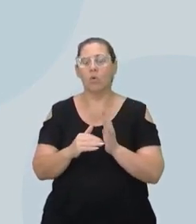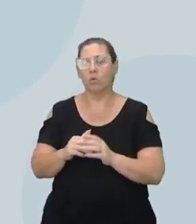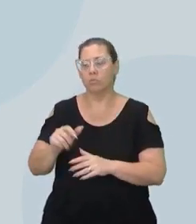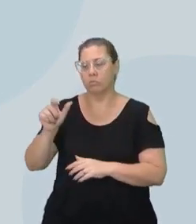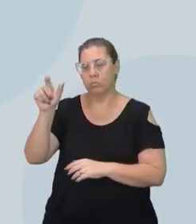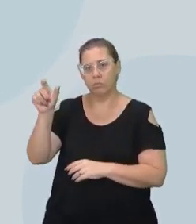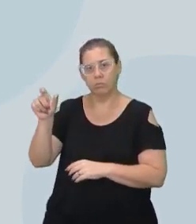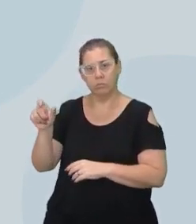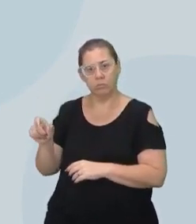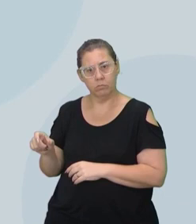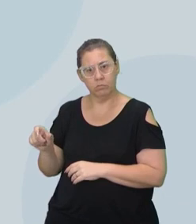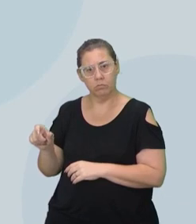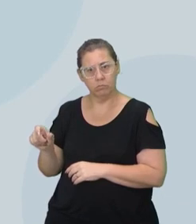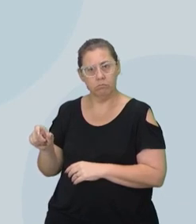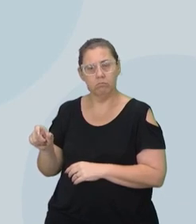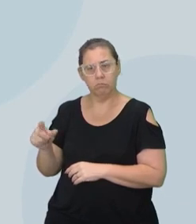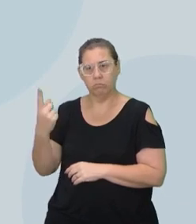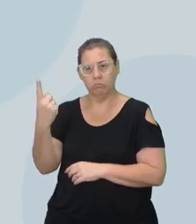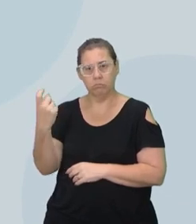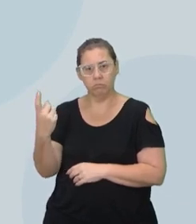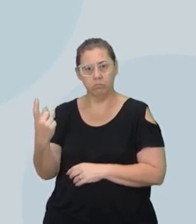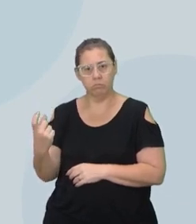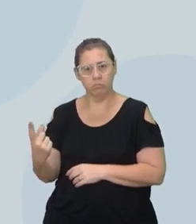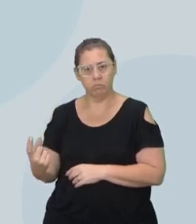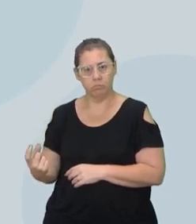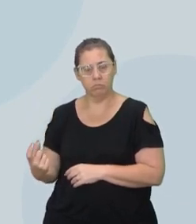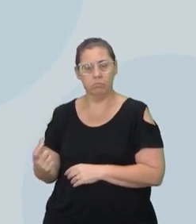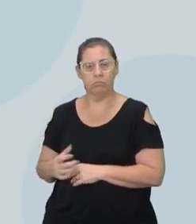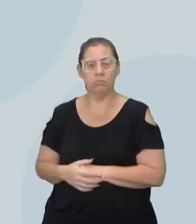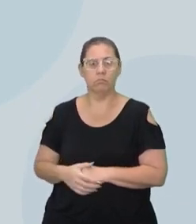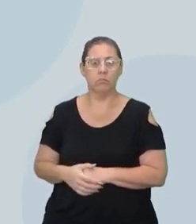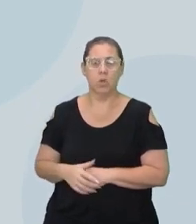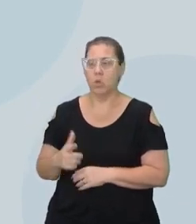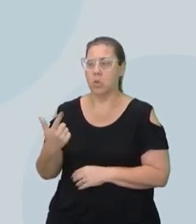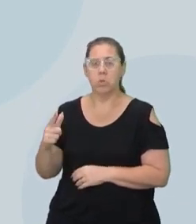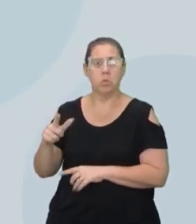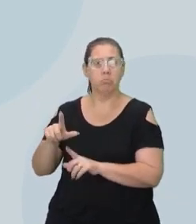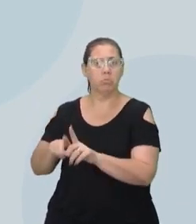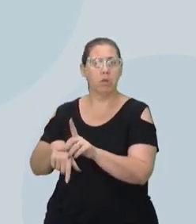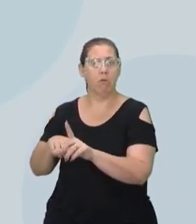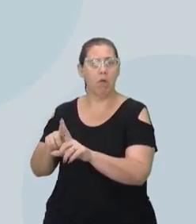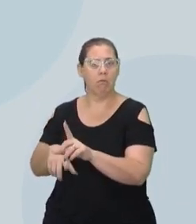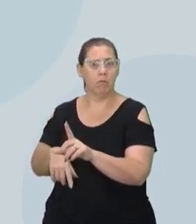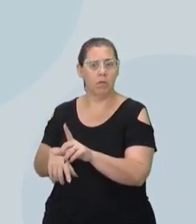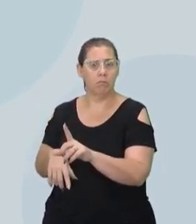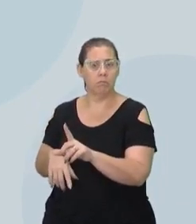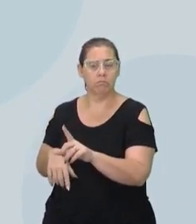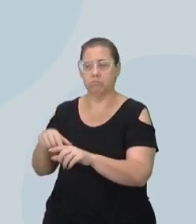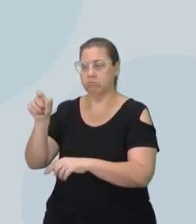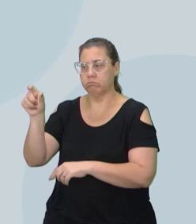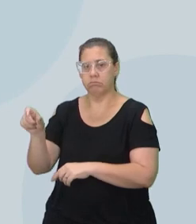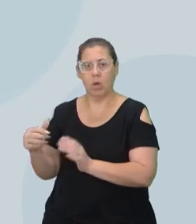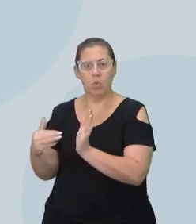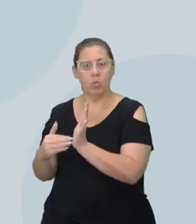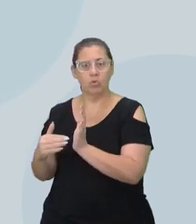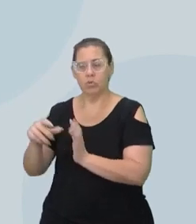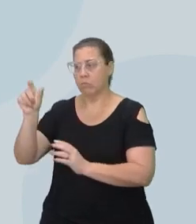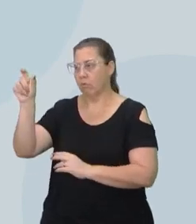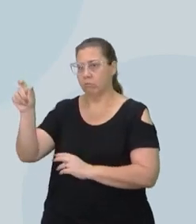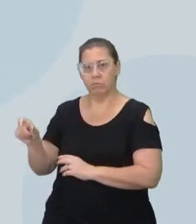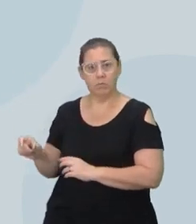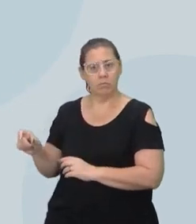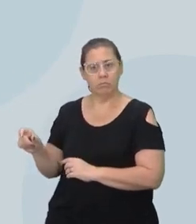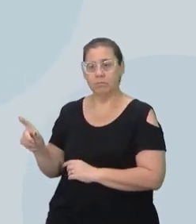estão os termos independentes. O que são os termos independentes? Aqueles que não têm letra. Então, aqui, ó, nesta coluna